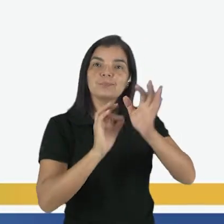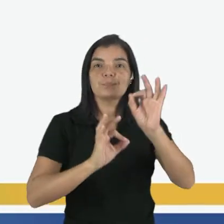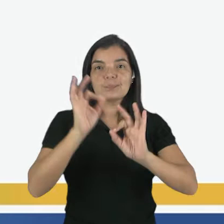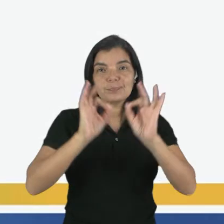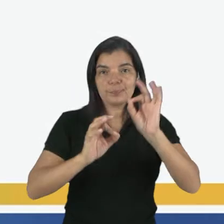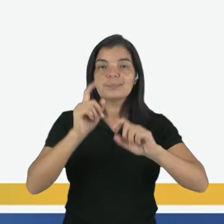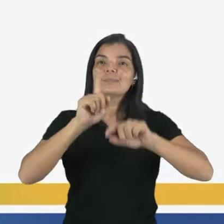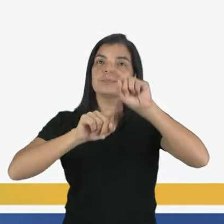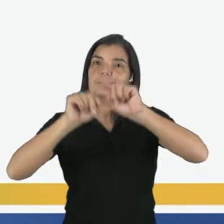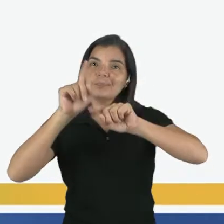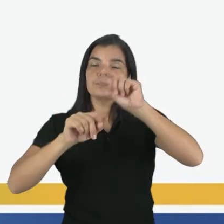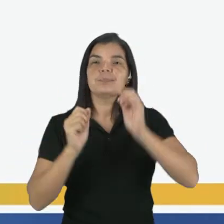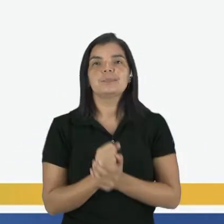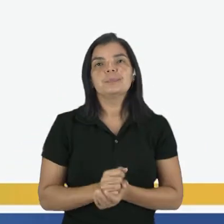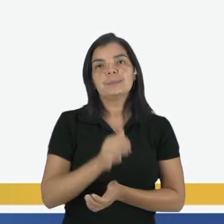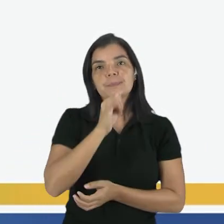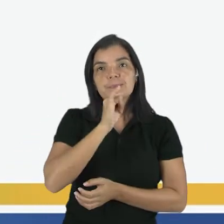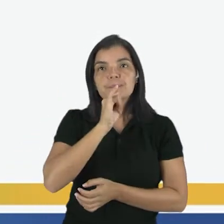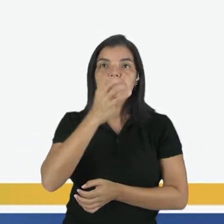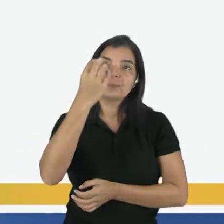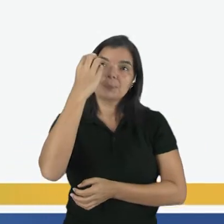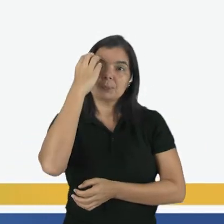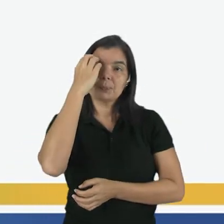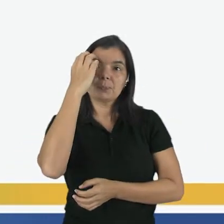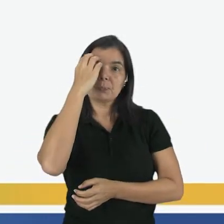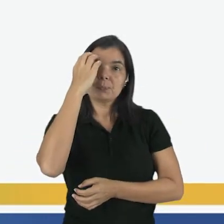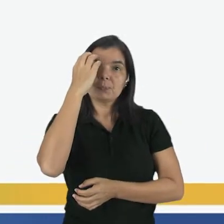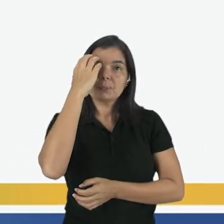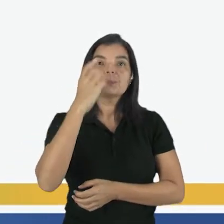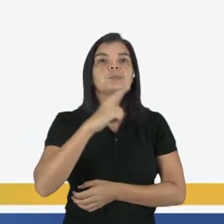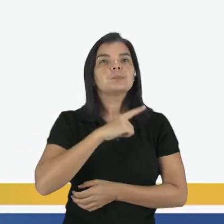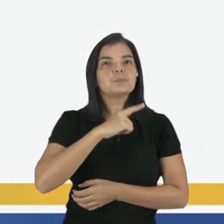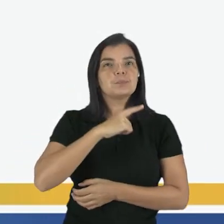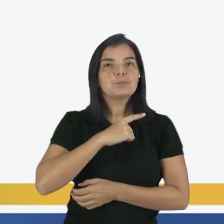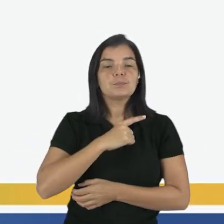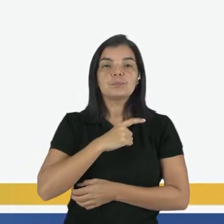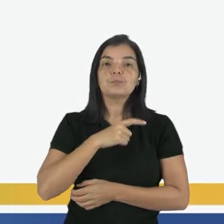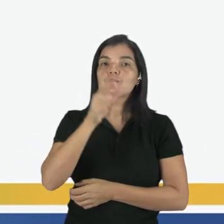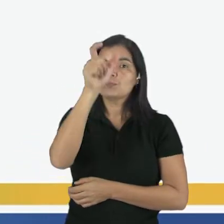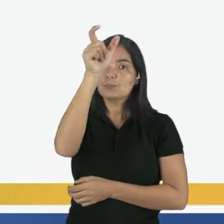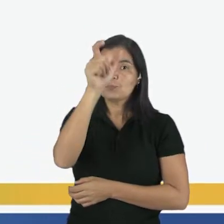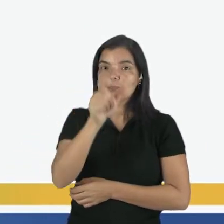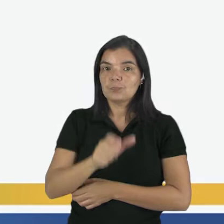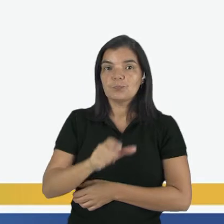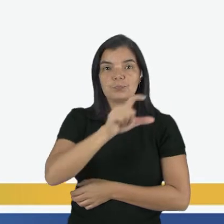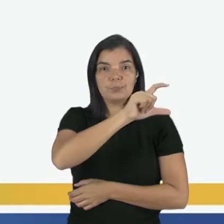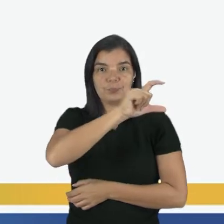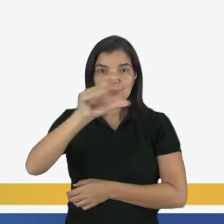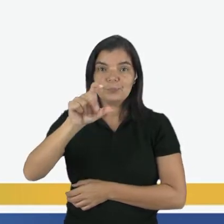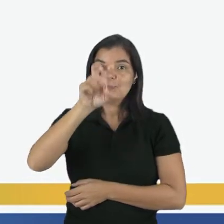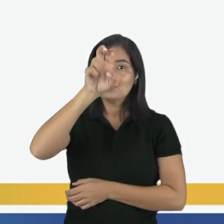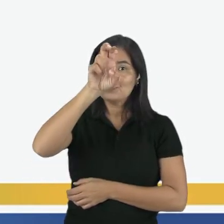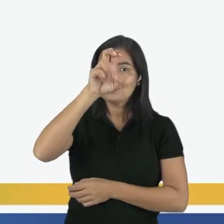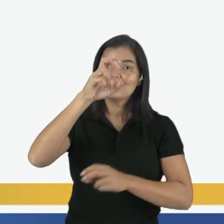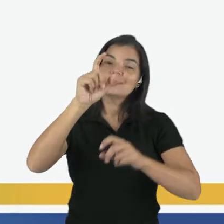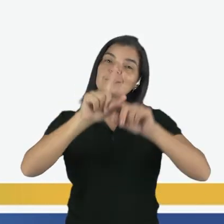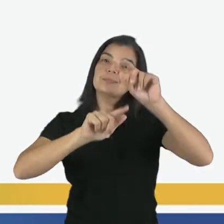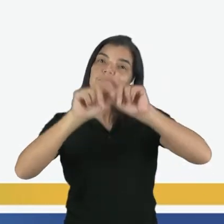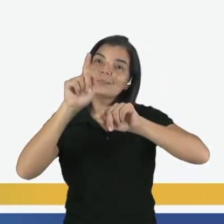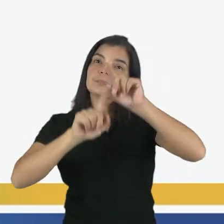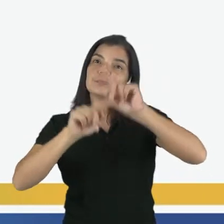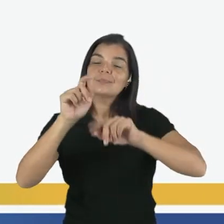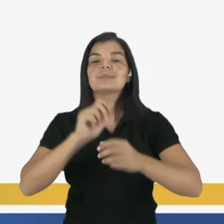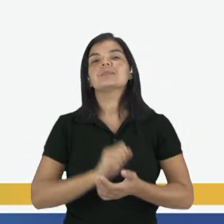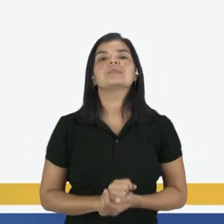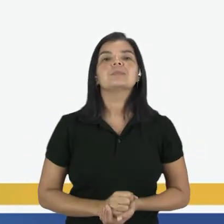formadas por elas. O Cruzeiro do Sul, por exemplo, tem a forma de uma cruz de 5 estrelas. E aí tem para